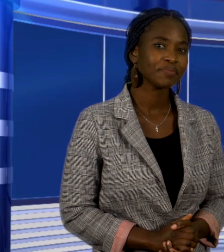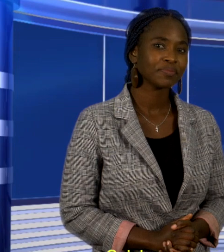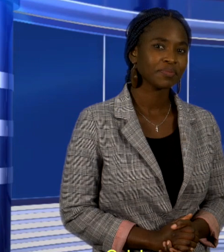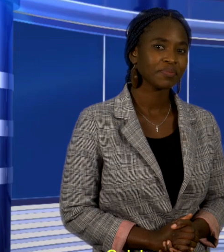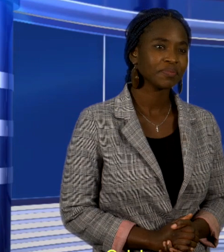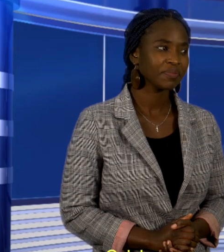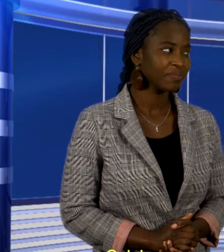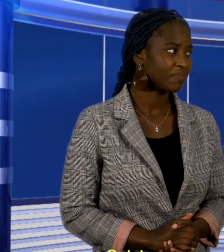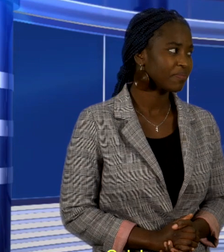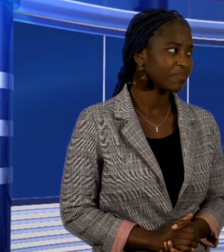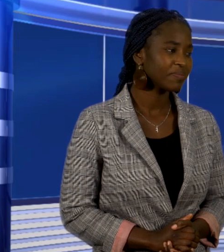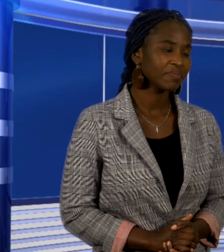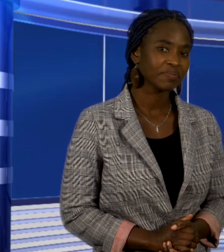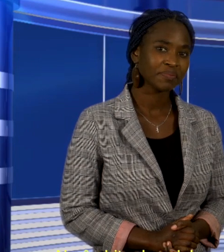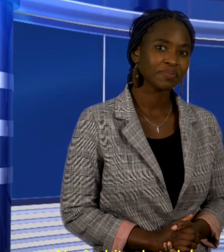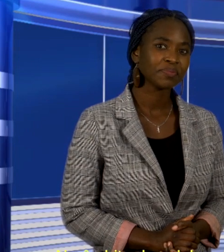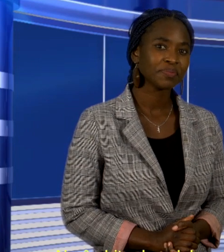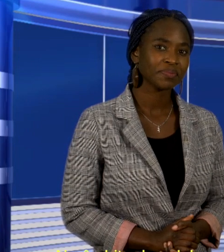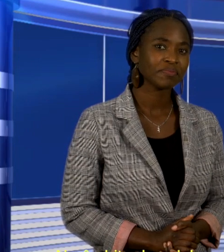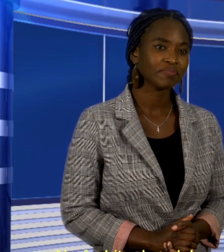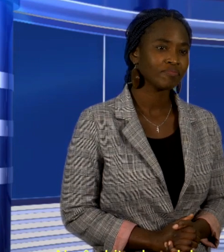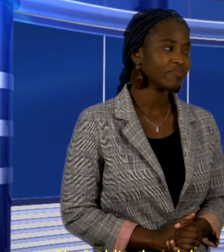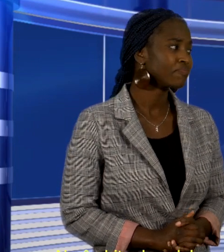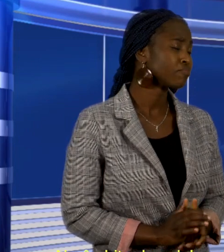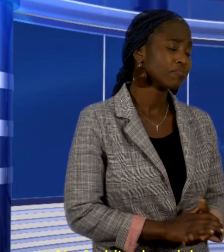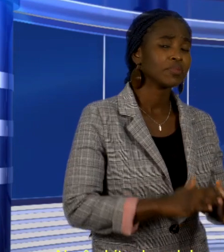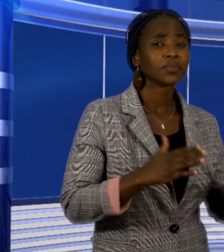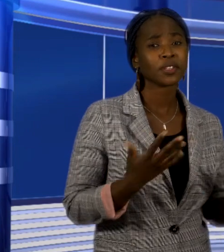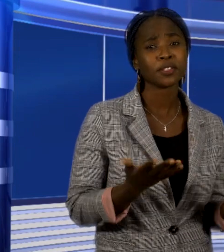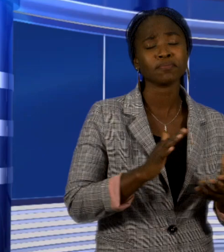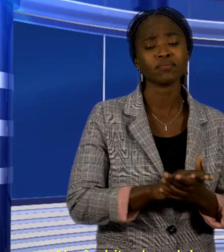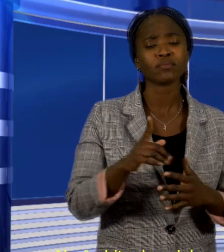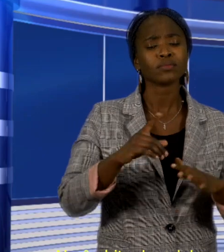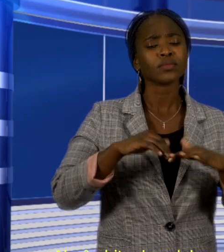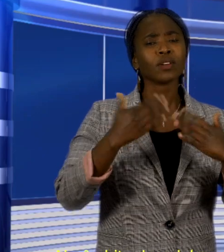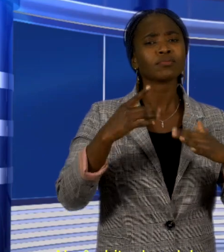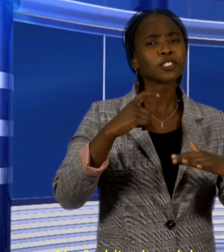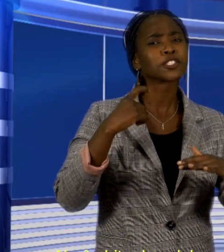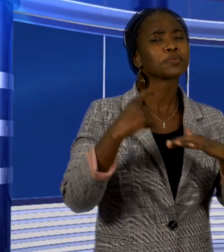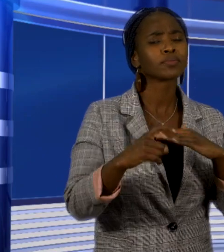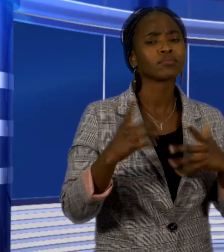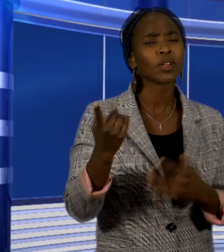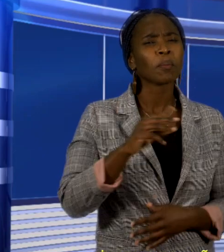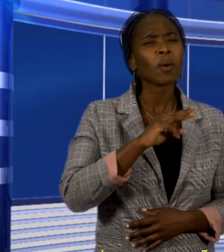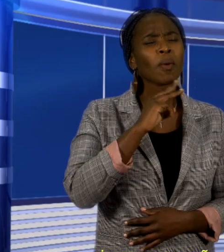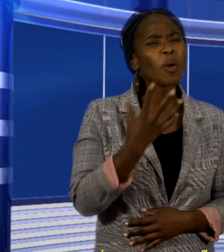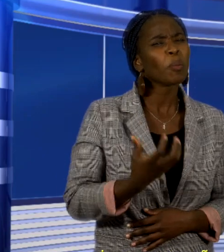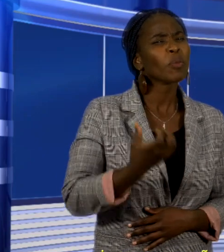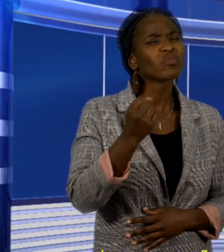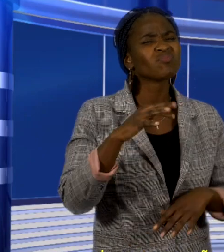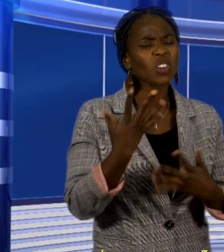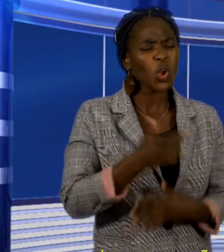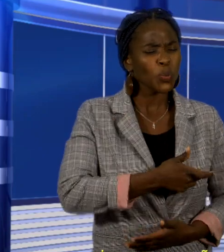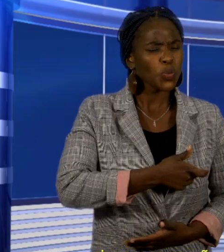Semana Mundial de Aleitamento Materno No âmbito da celebração desta semana na peça a seguir veja como